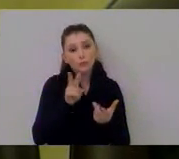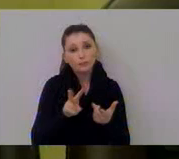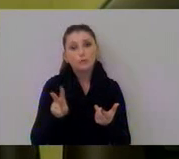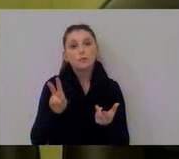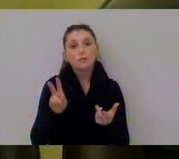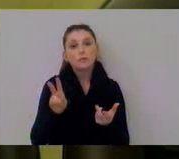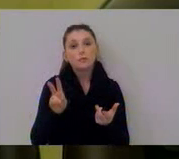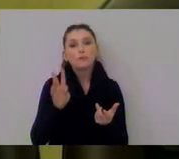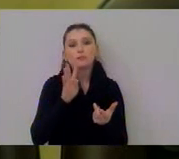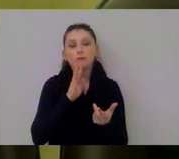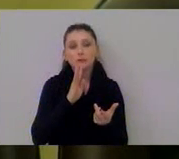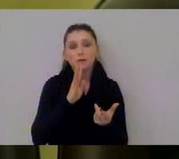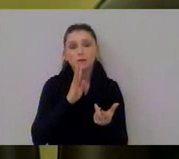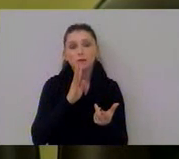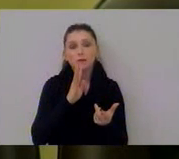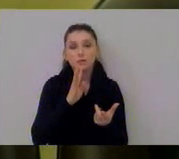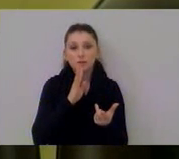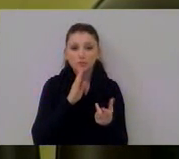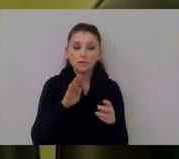A gente percebeu que